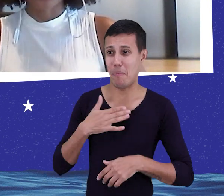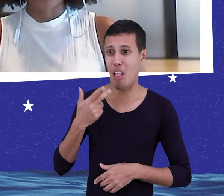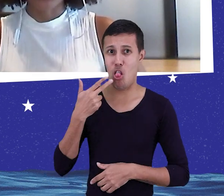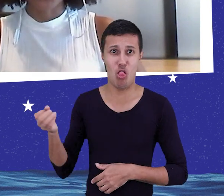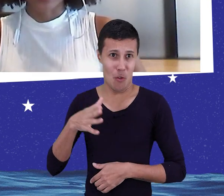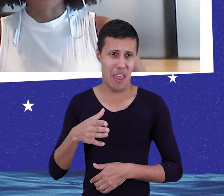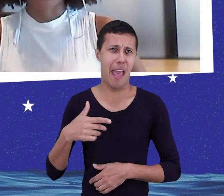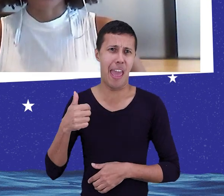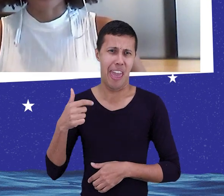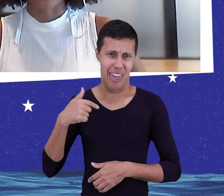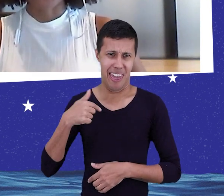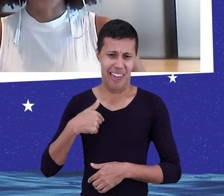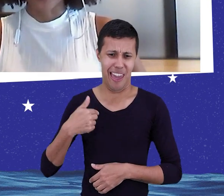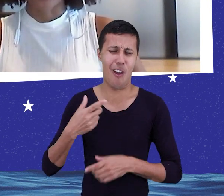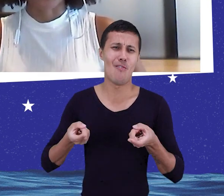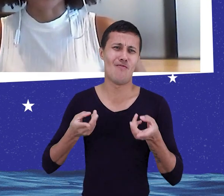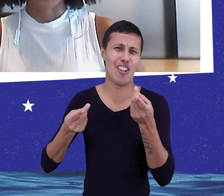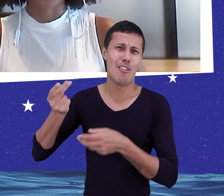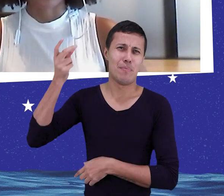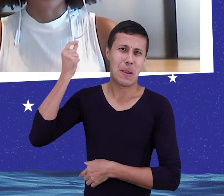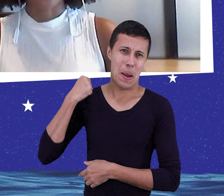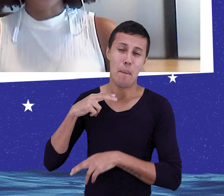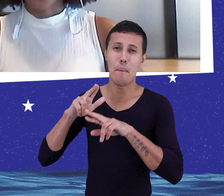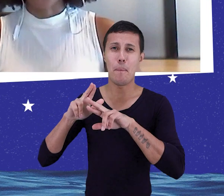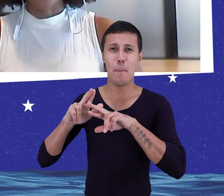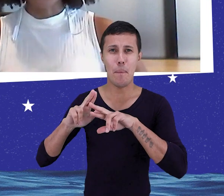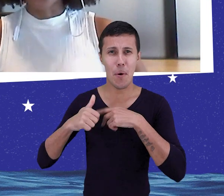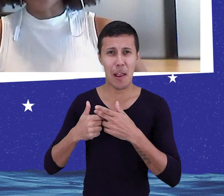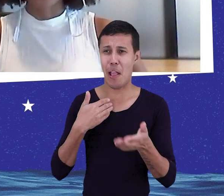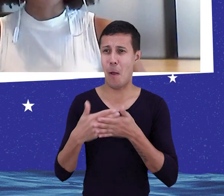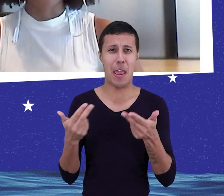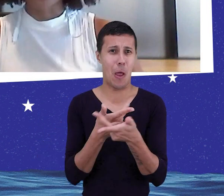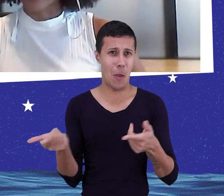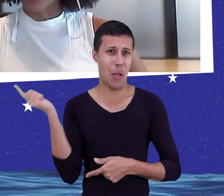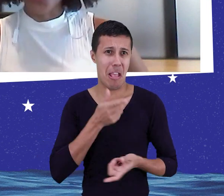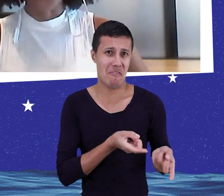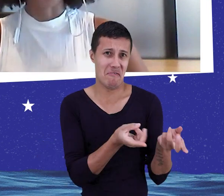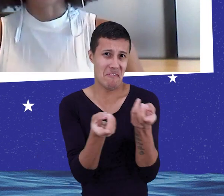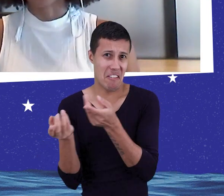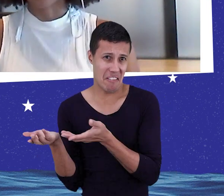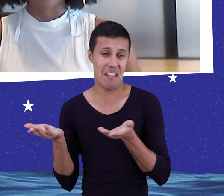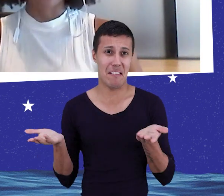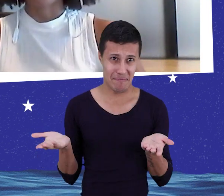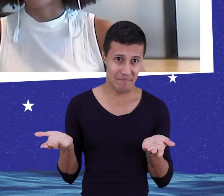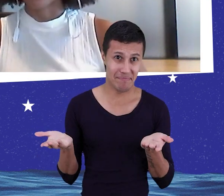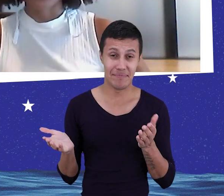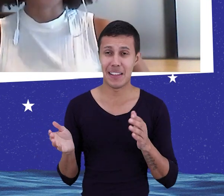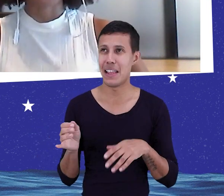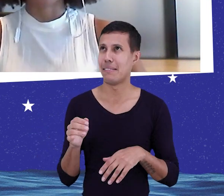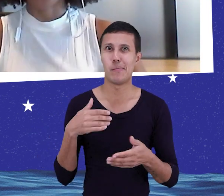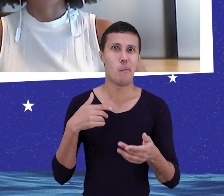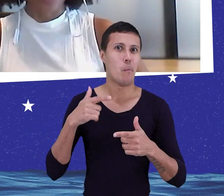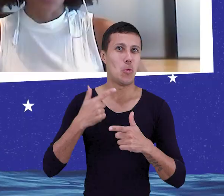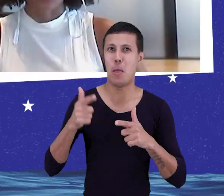sou filha de vendedor, né? Então, vendedor é aquilo. Qualquer chuva a gente vende guarda-chuva, qualquer deserto a